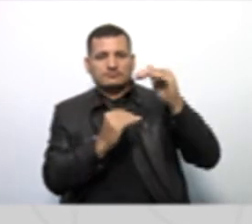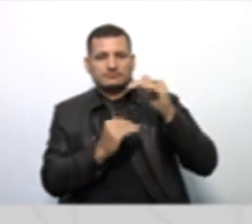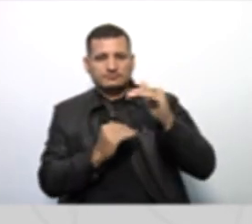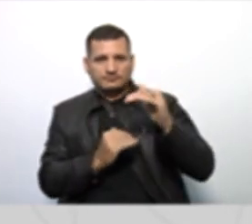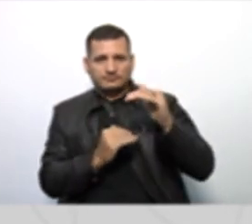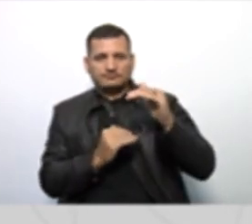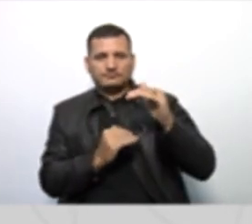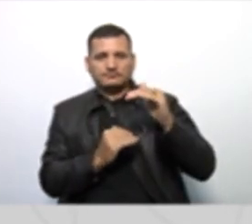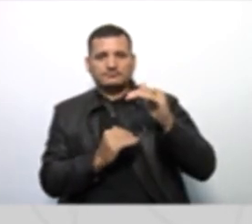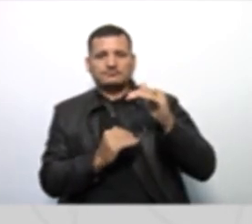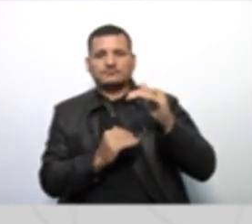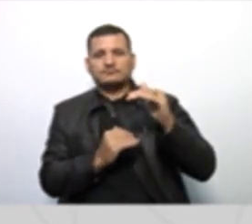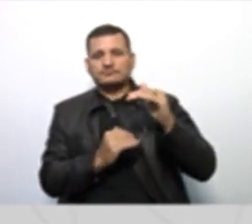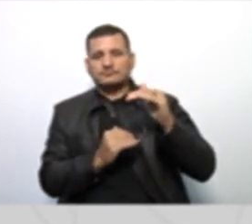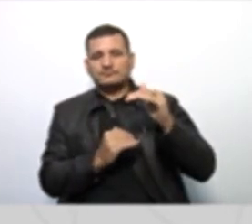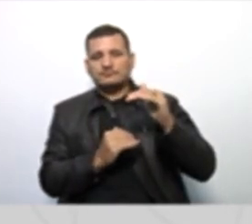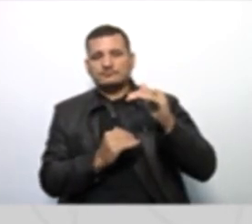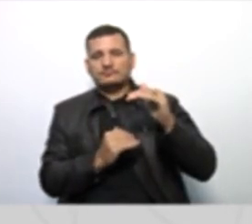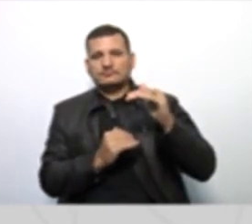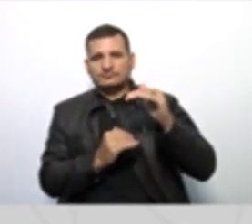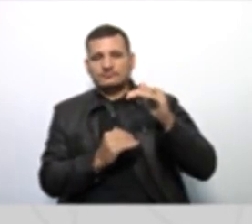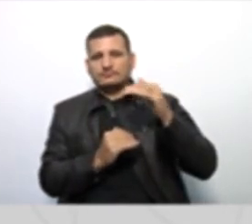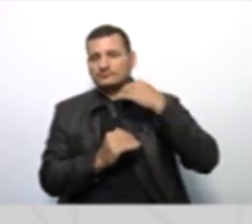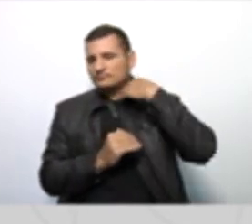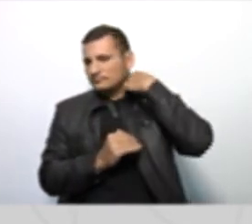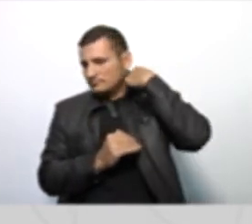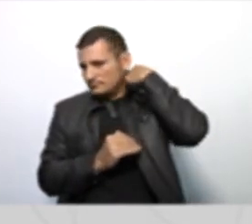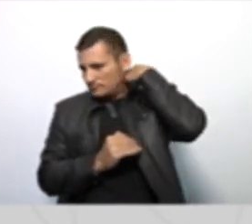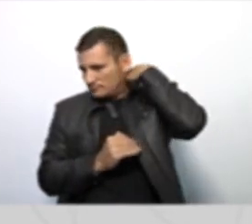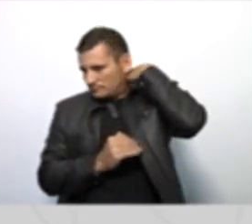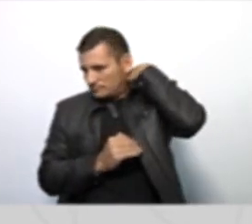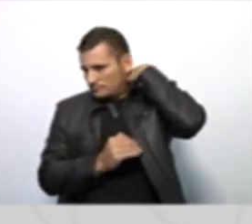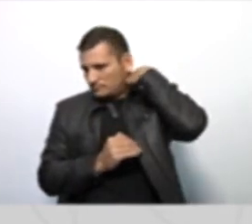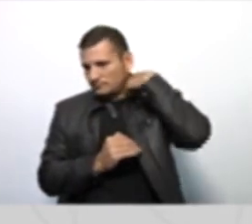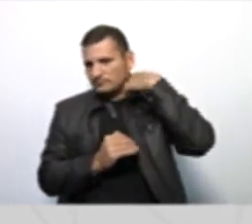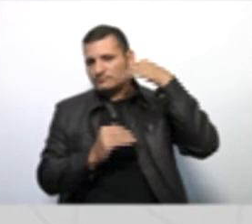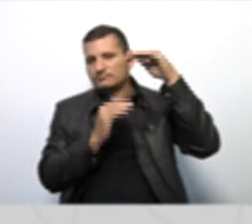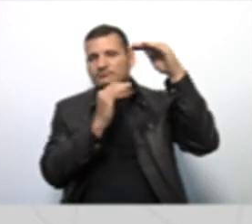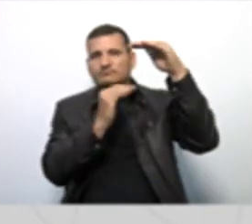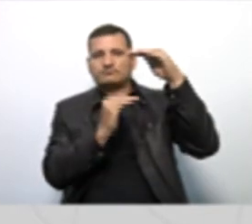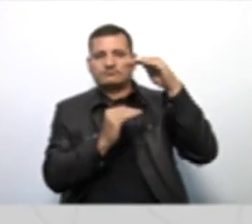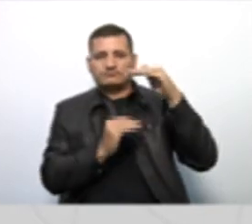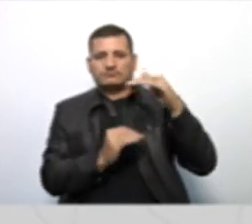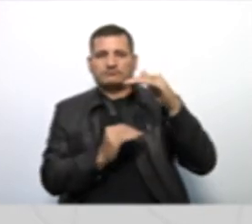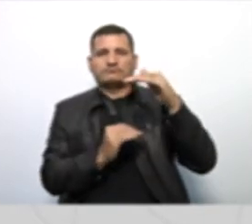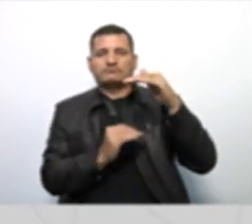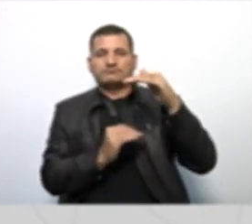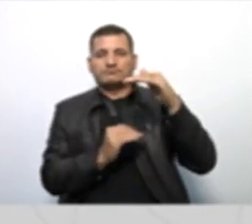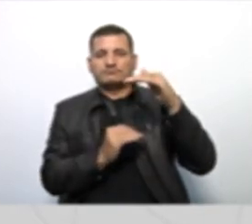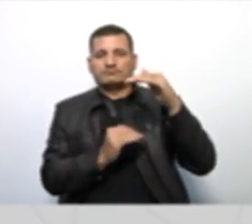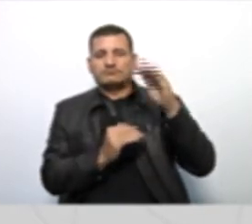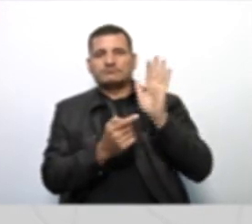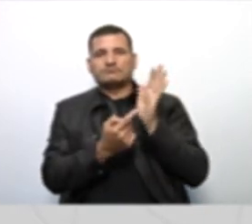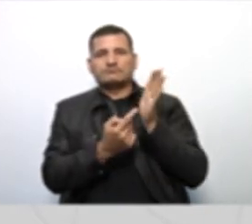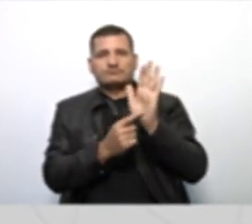uma árvore, tá vendo? Ó? É uma sequência de maneira declarativa, que foi declarado, tá vendo? Ó? Maneiras